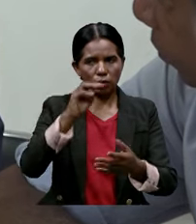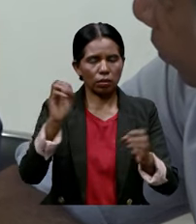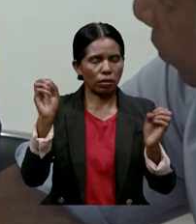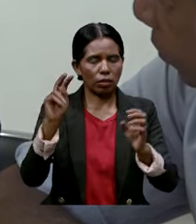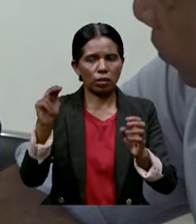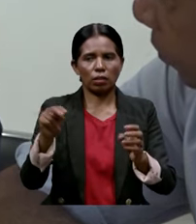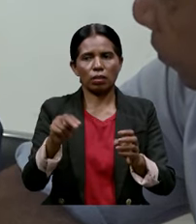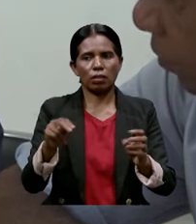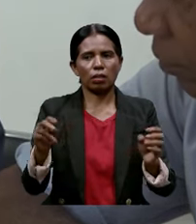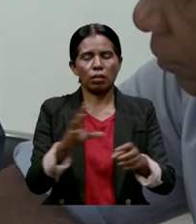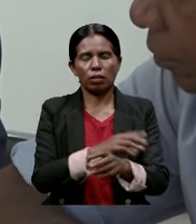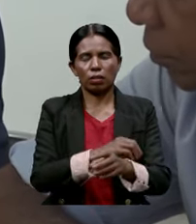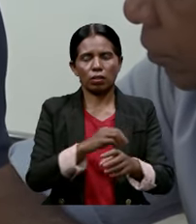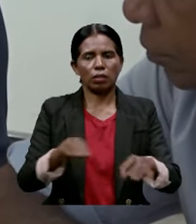umurido.